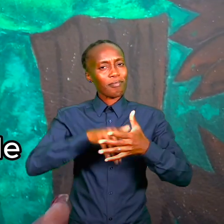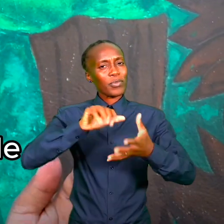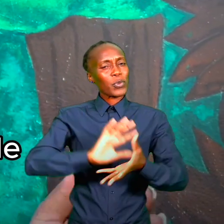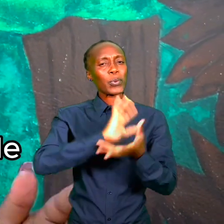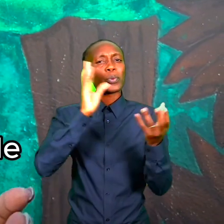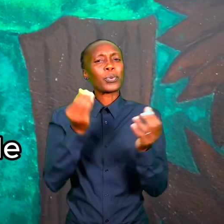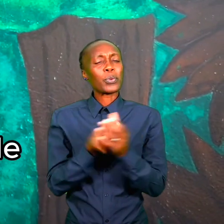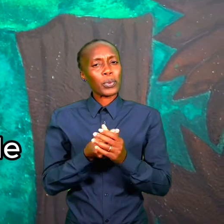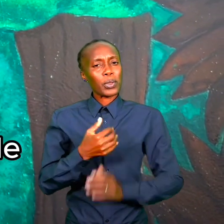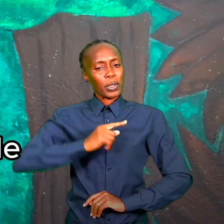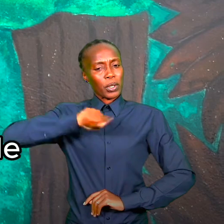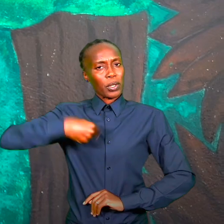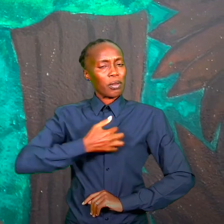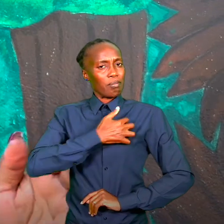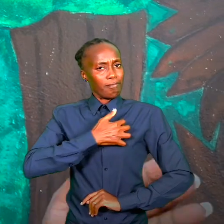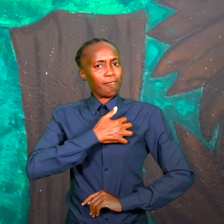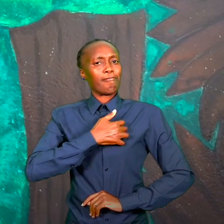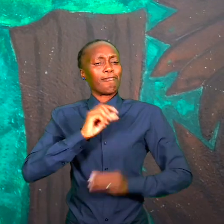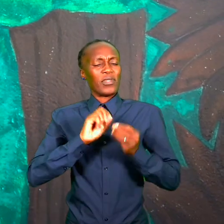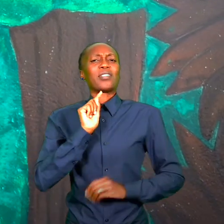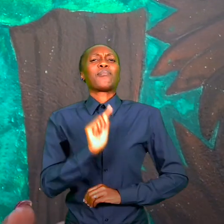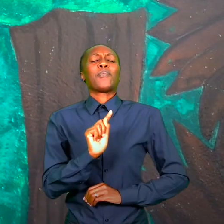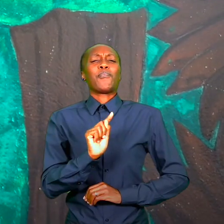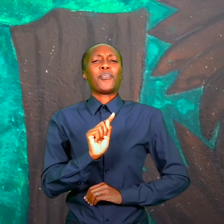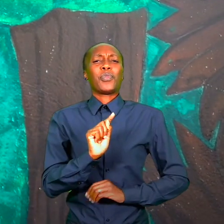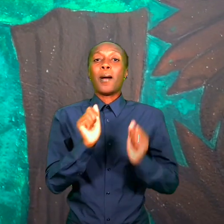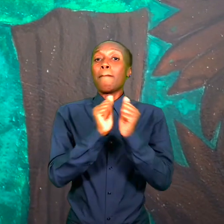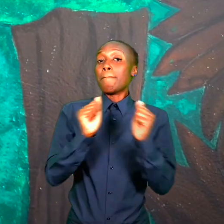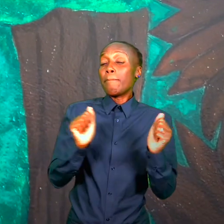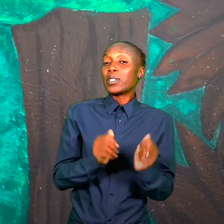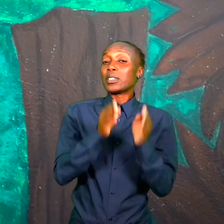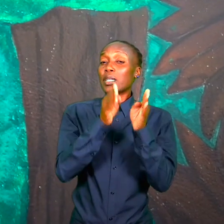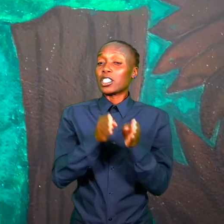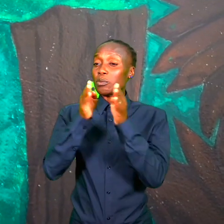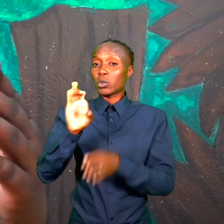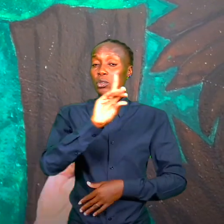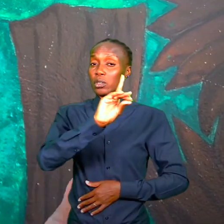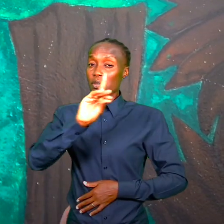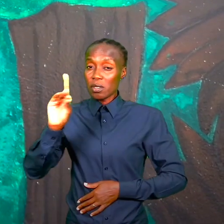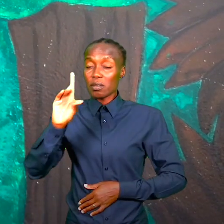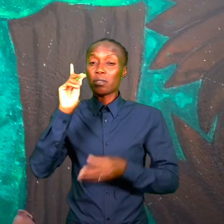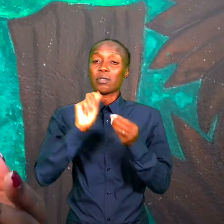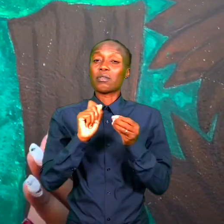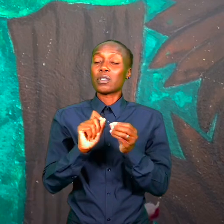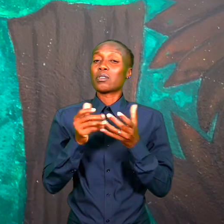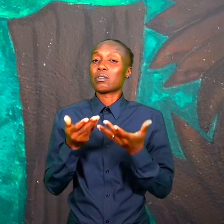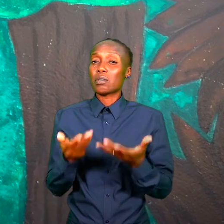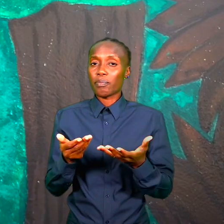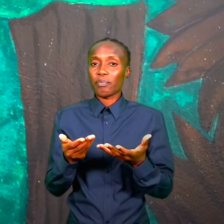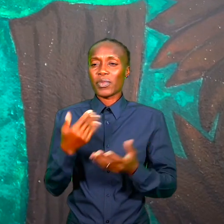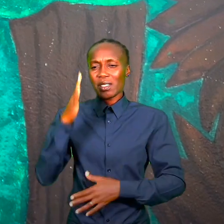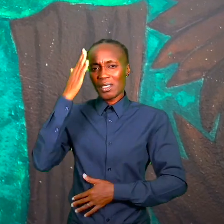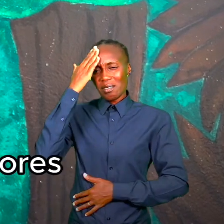perfeitamente de tudo que nós fazemos, os esforços que a gente vem fazendo, não é? O que as pessoas deficientes